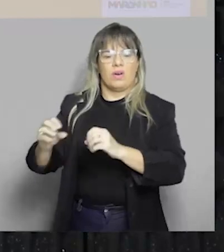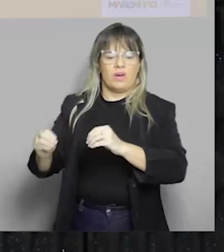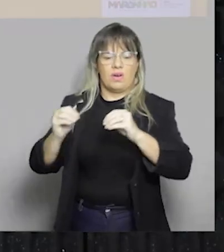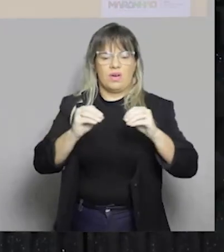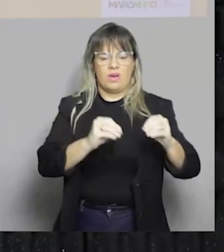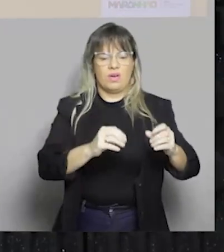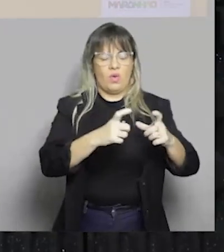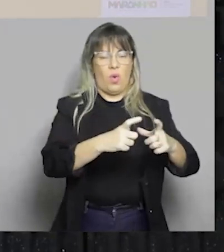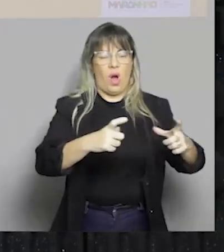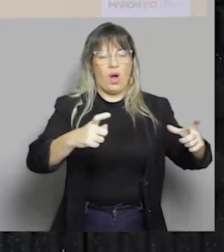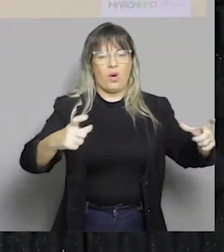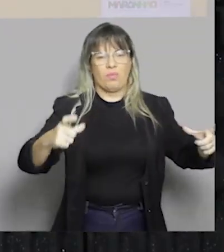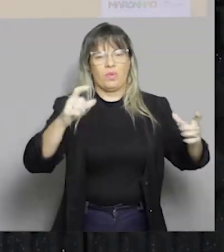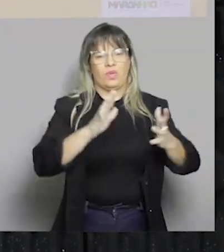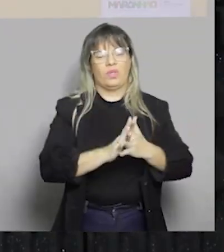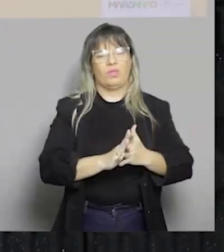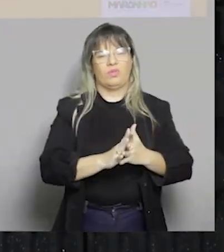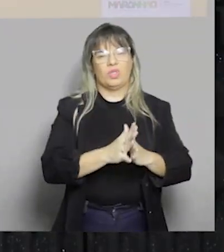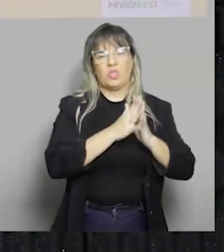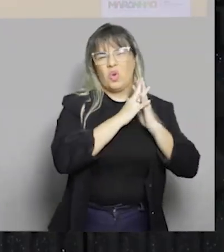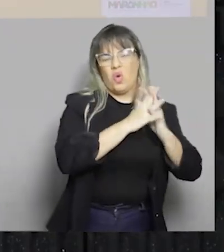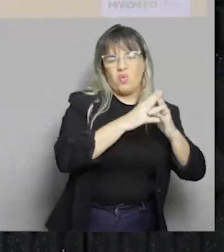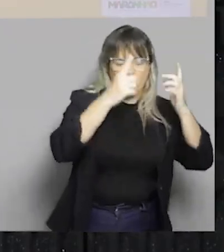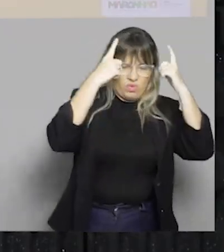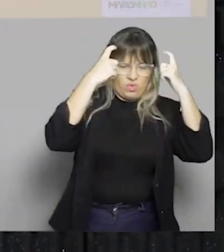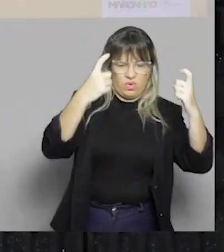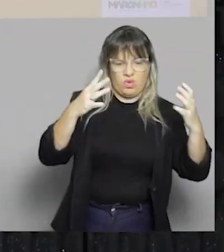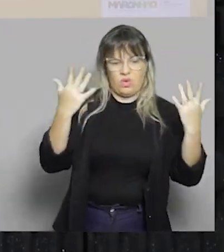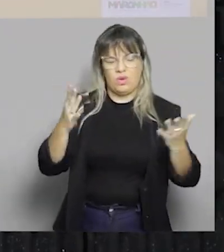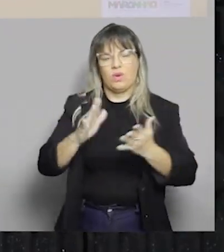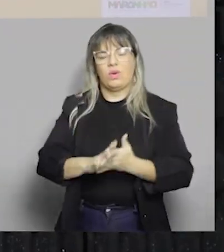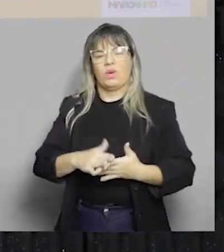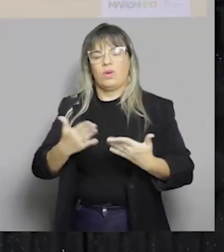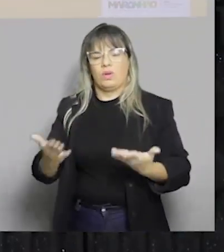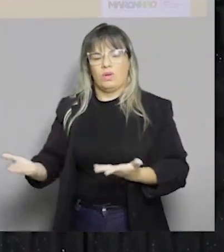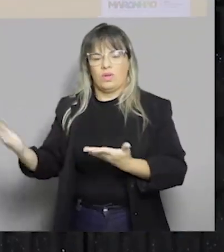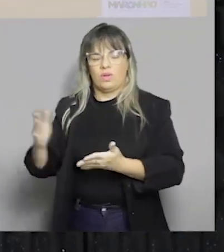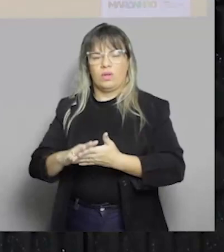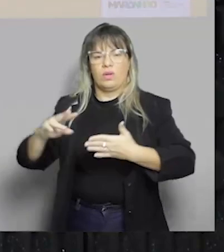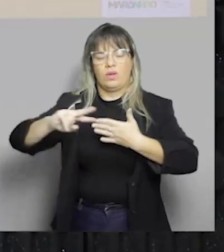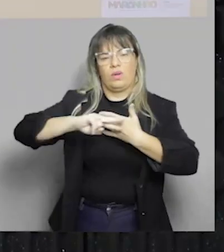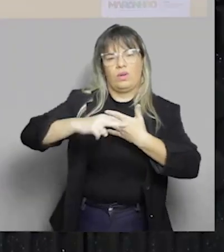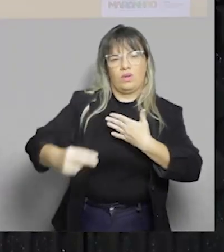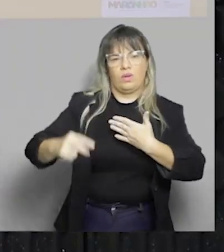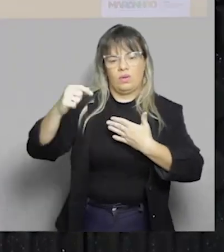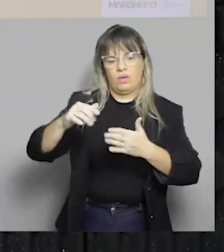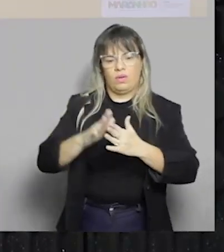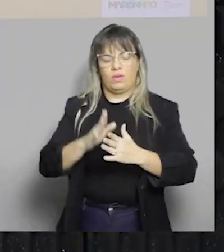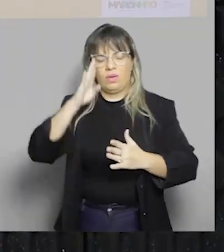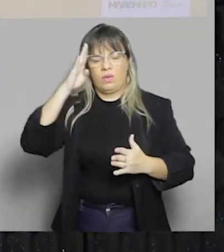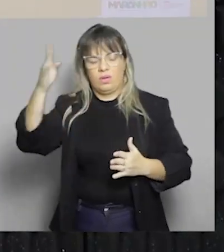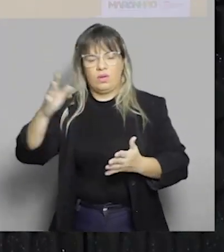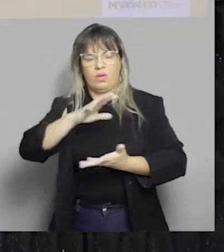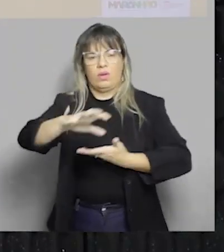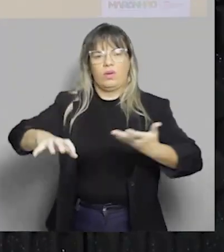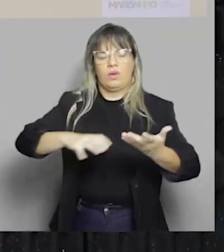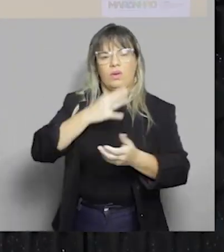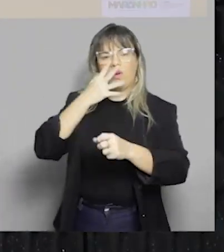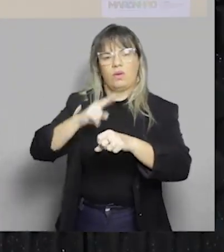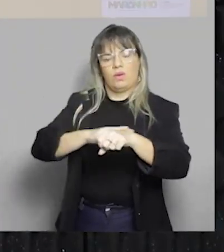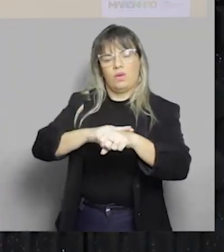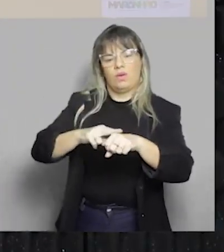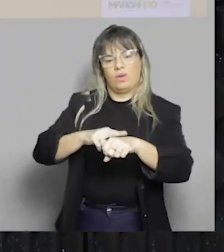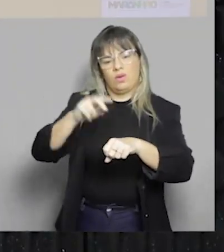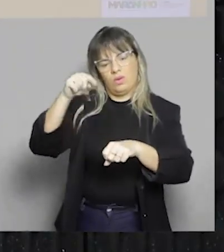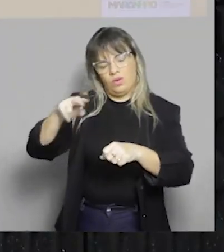violentos. Então, né, por exclusão e, claro, por lógica, uma consequência direta que a Revolução Verde aplicada no